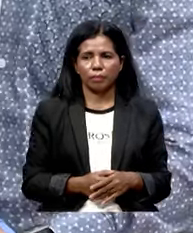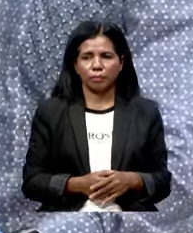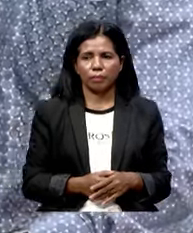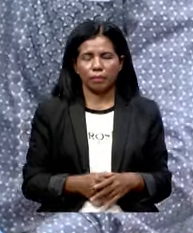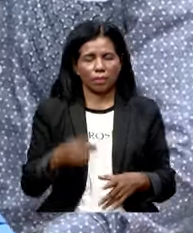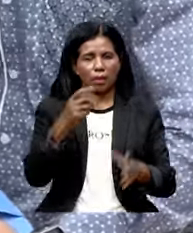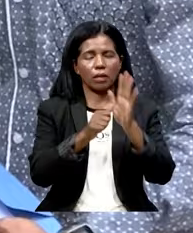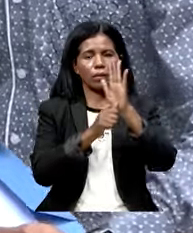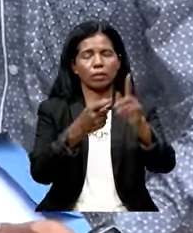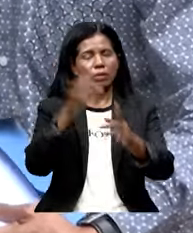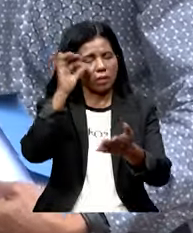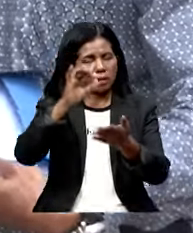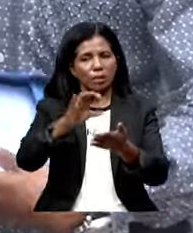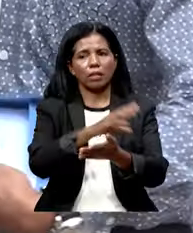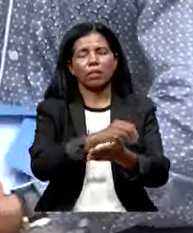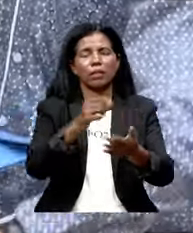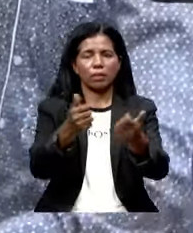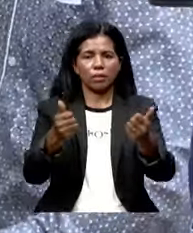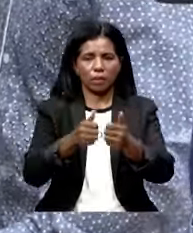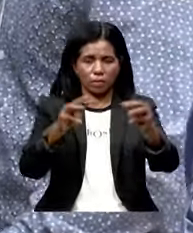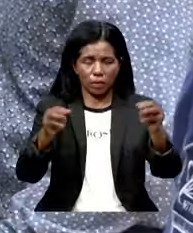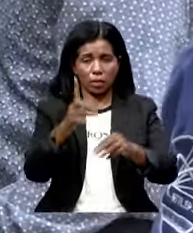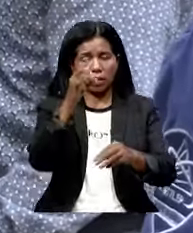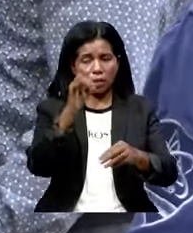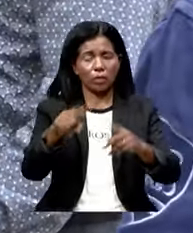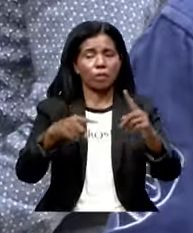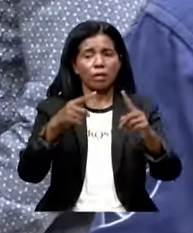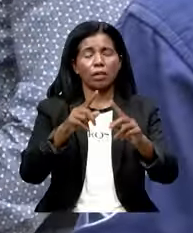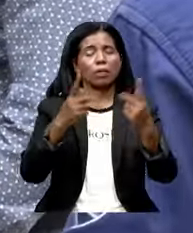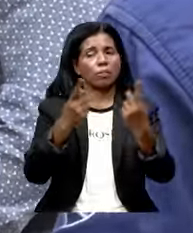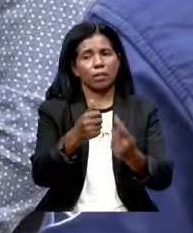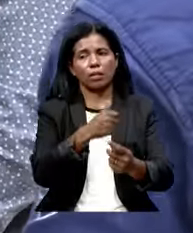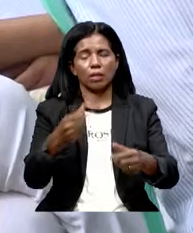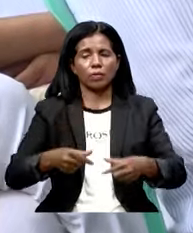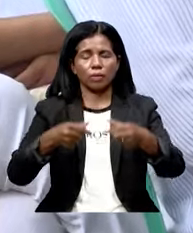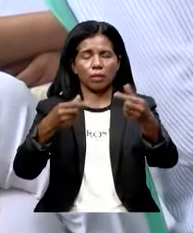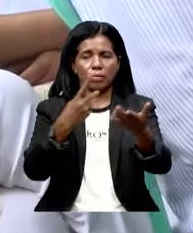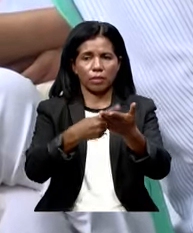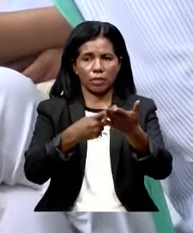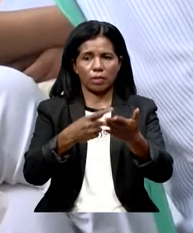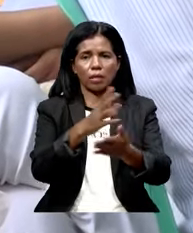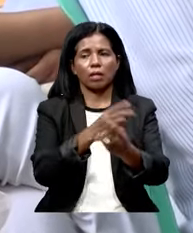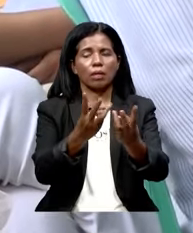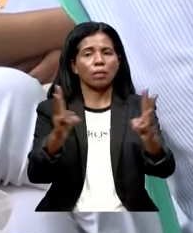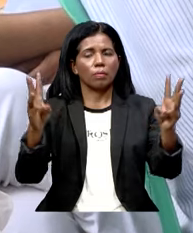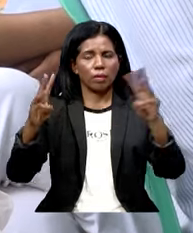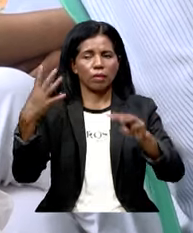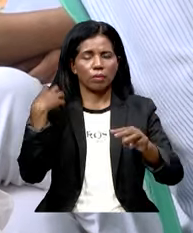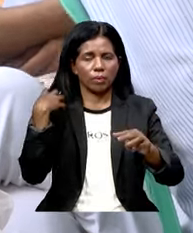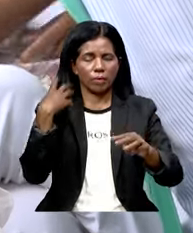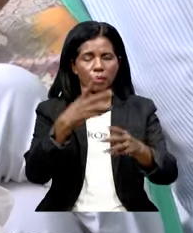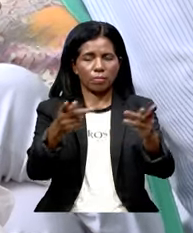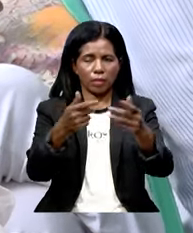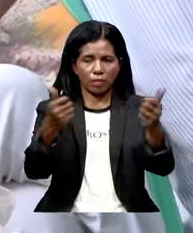Assunto ne atohusi secretário junto Autoridade Munisipiu Dili bem hira companhia balun entrega projeto de habilitação morro bem edifício